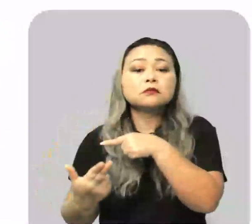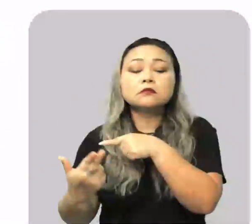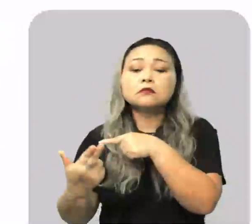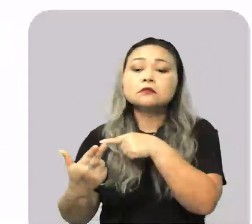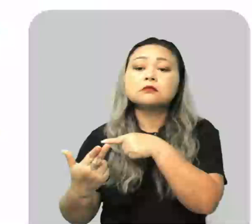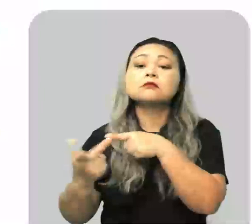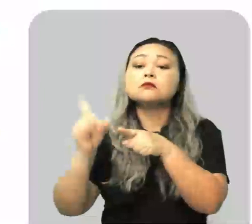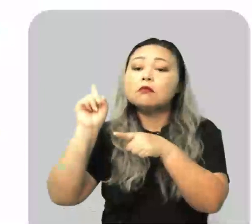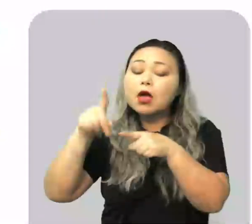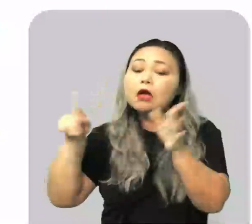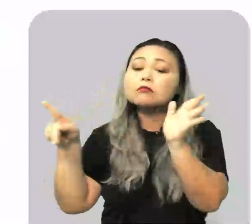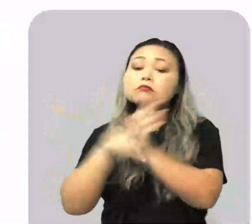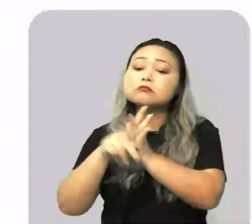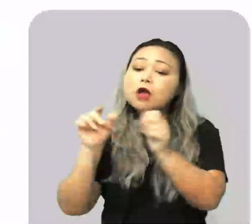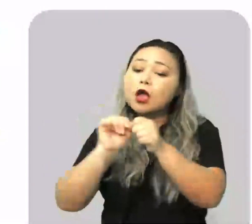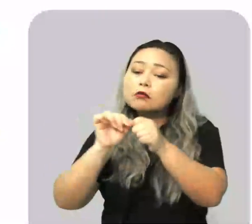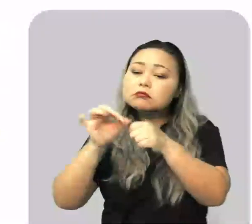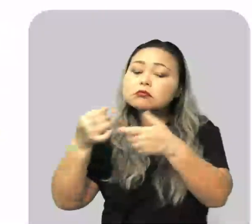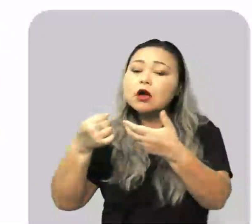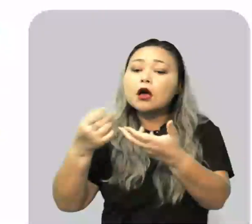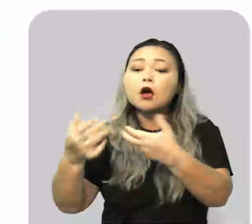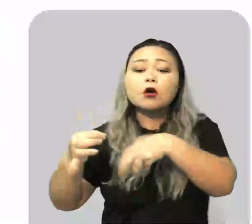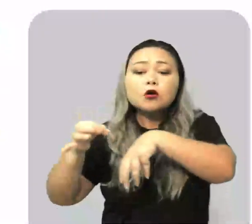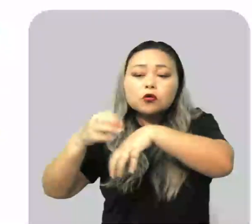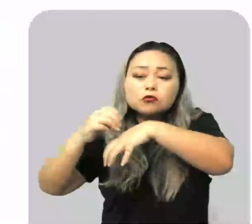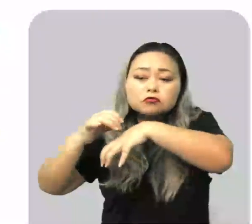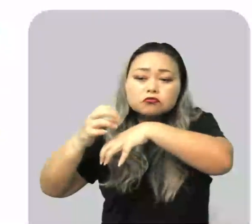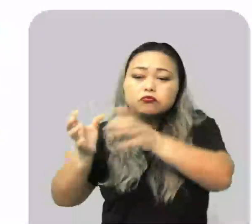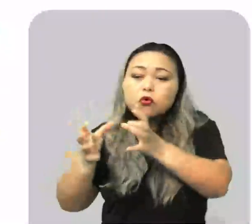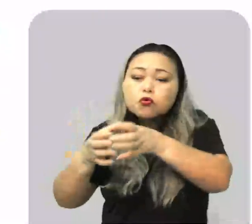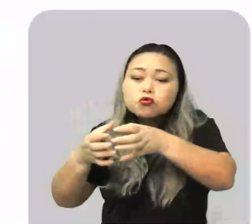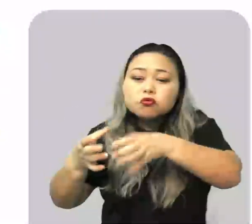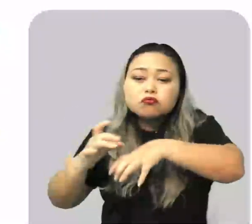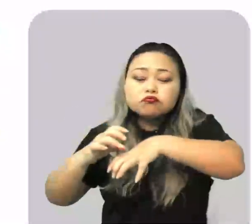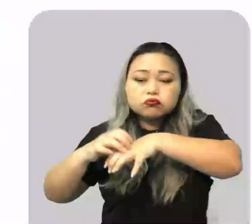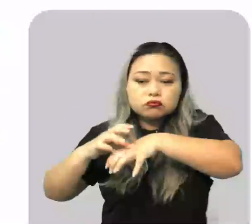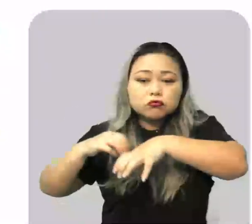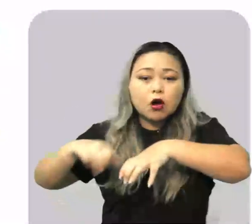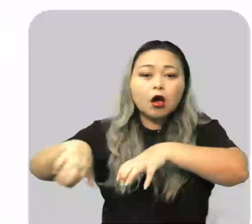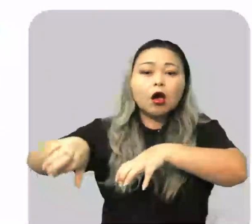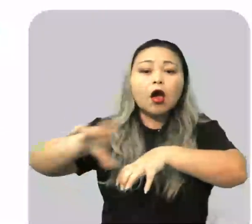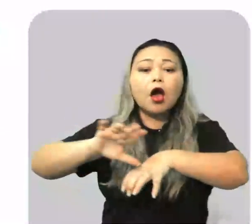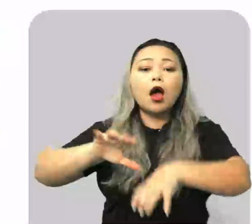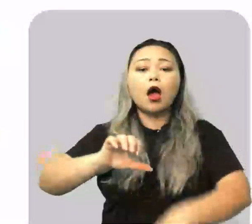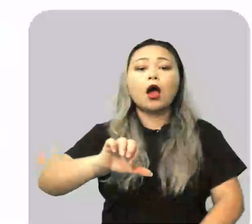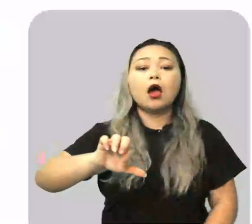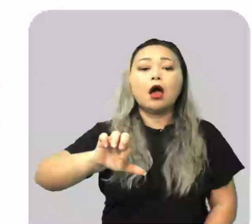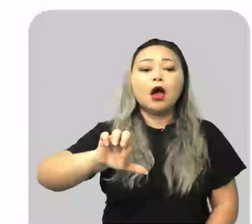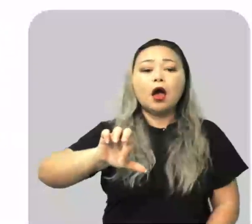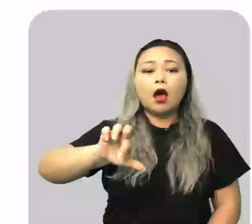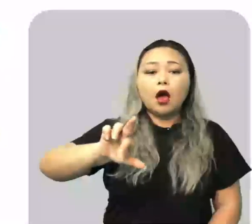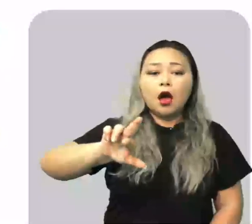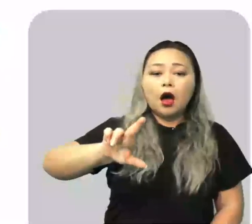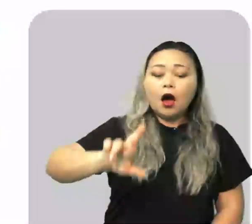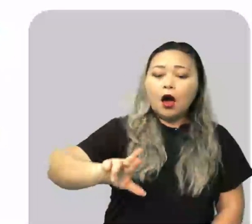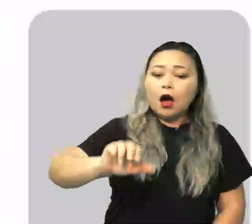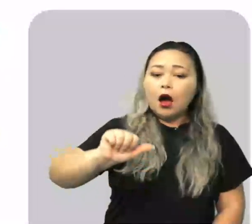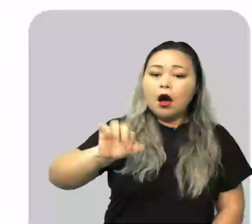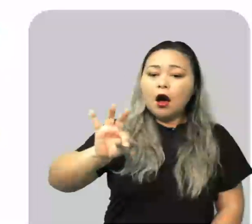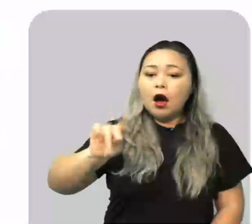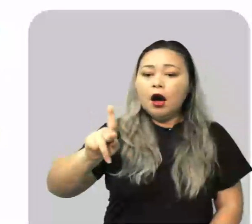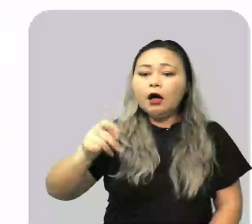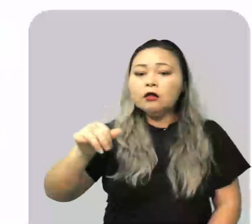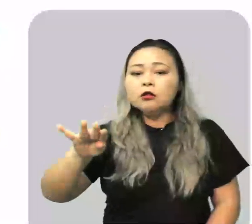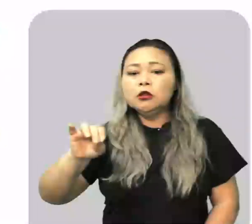pelos artrópodes, tá bom? Então, dentro desse grupo, nós vamos ter a dengue. A dengue, galera,